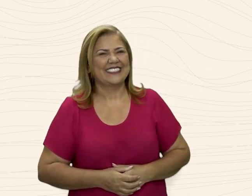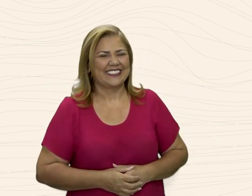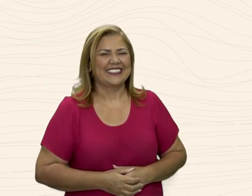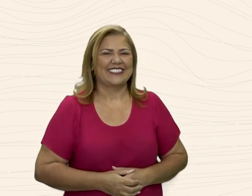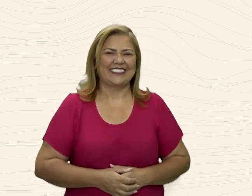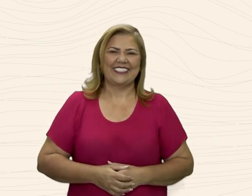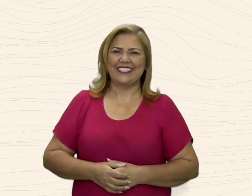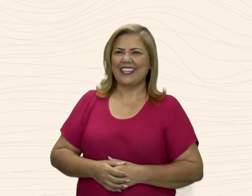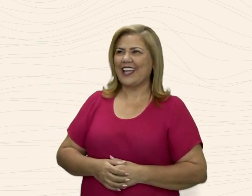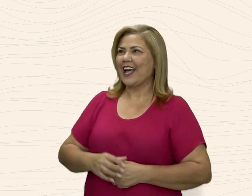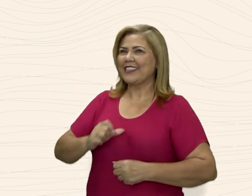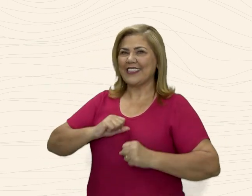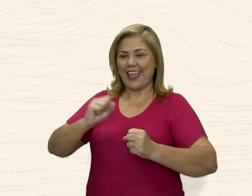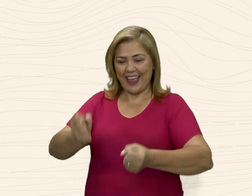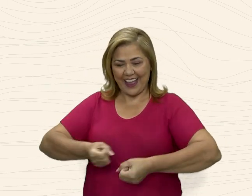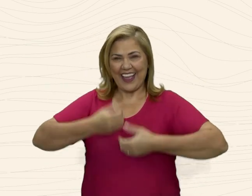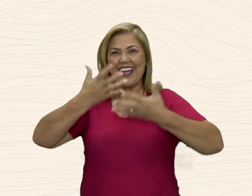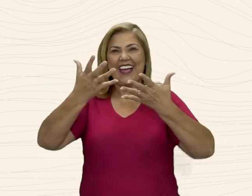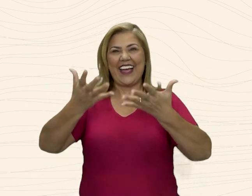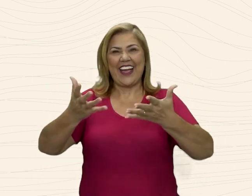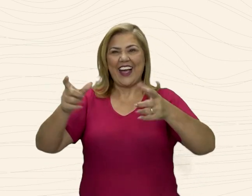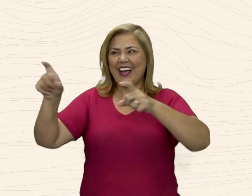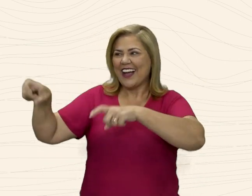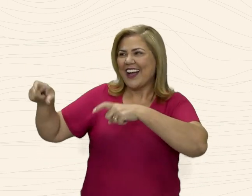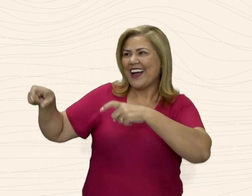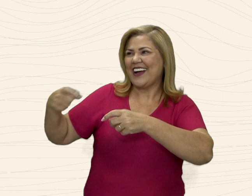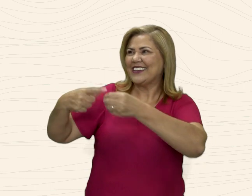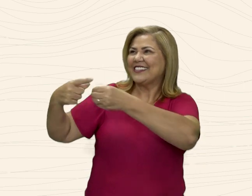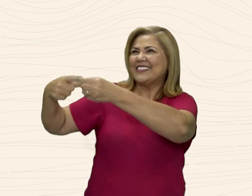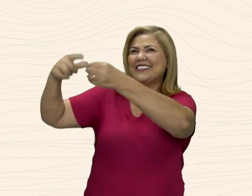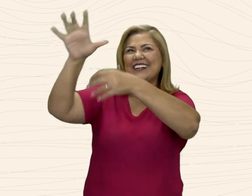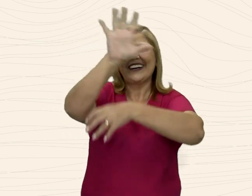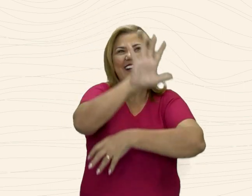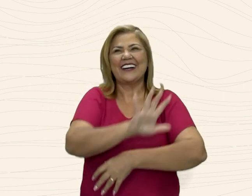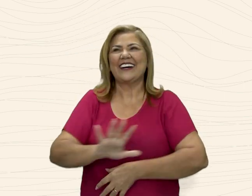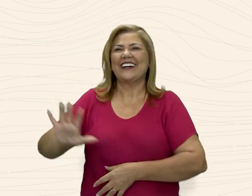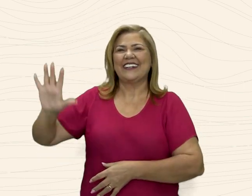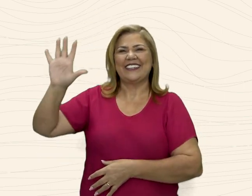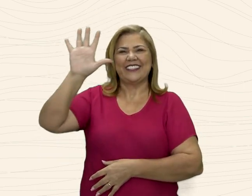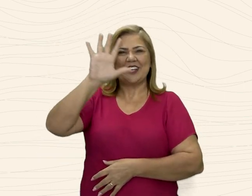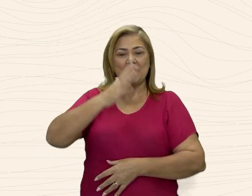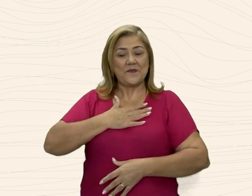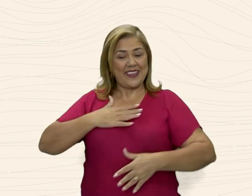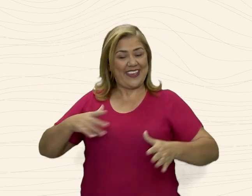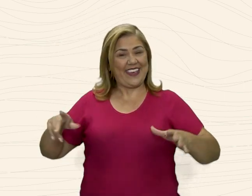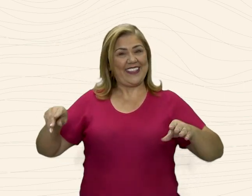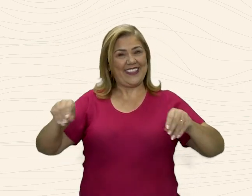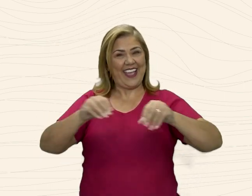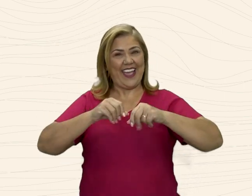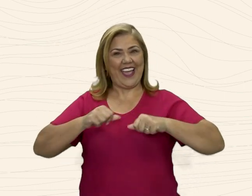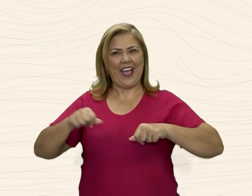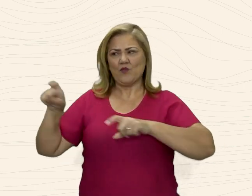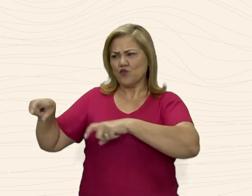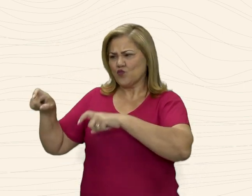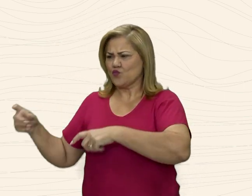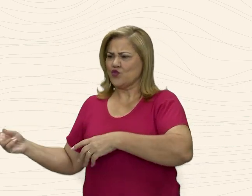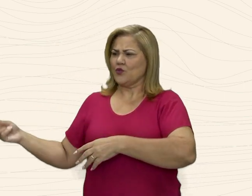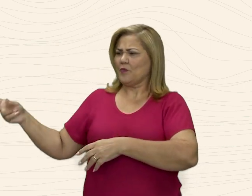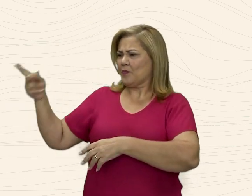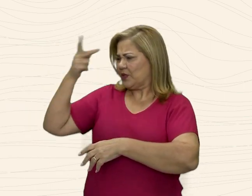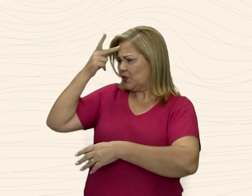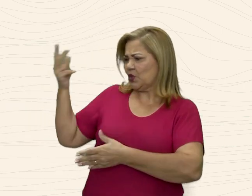mais, fala a voz do sertão, dos recantos de minha terra, na chegada do